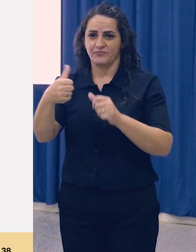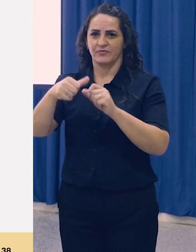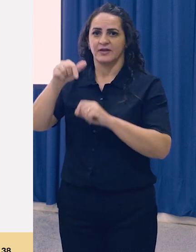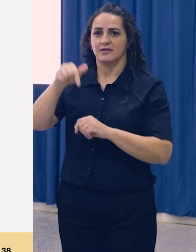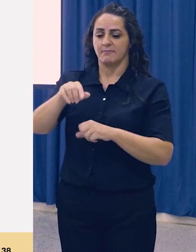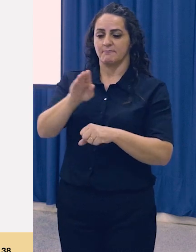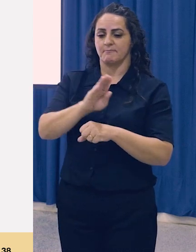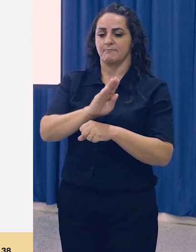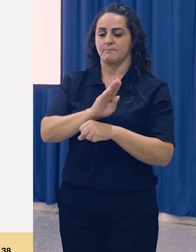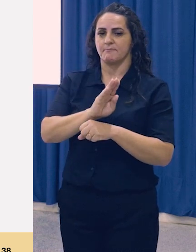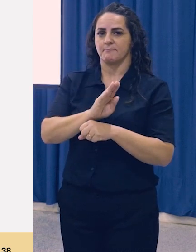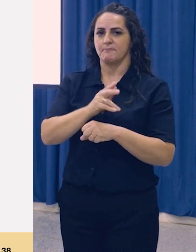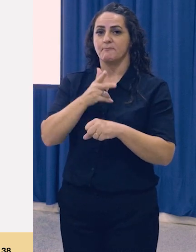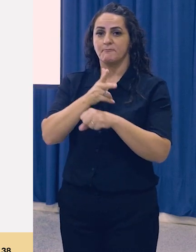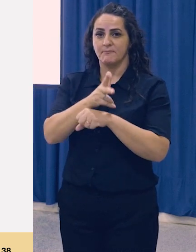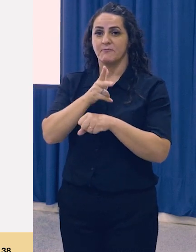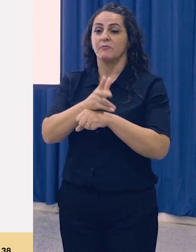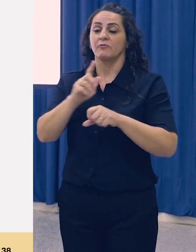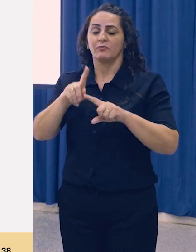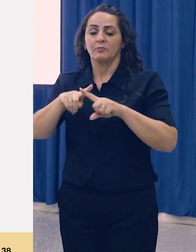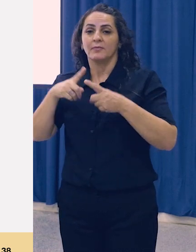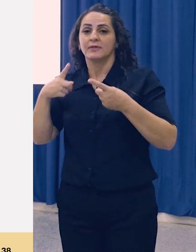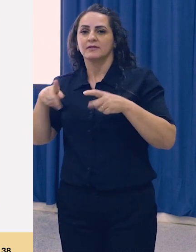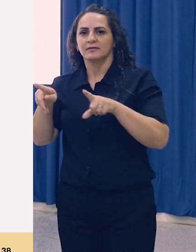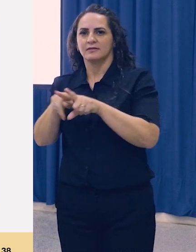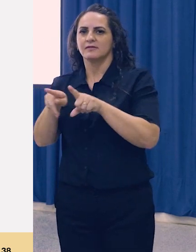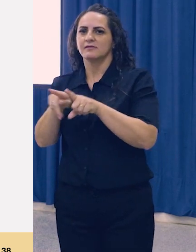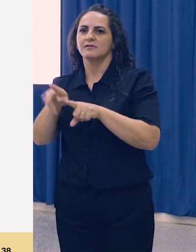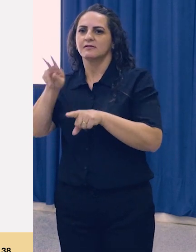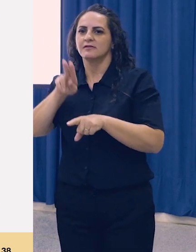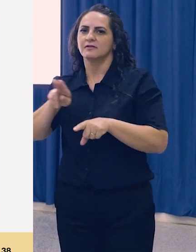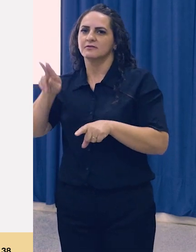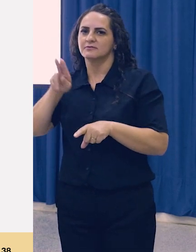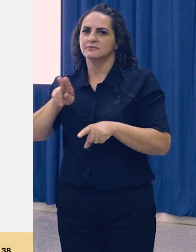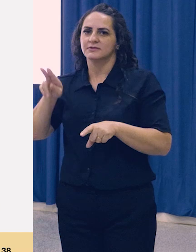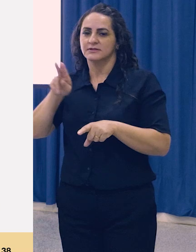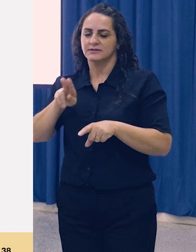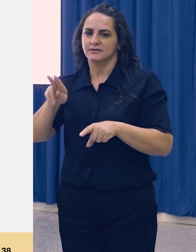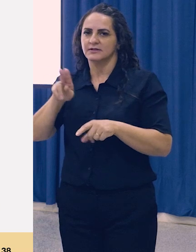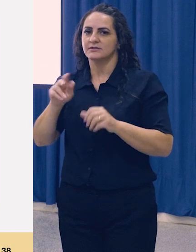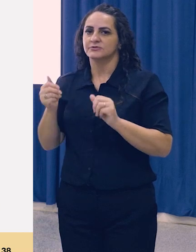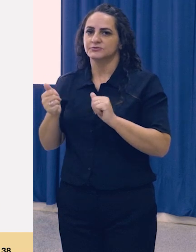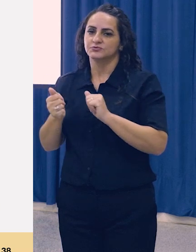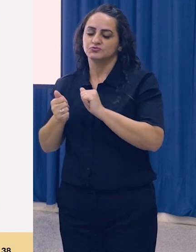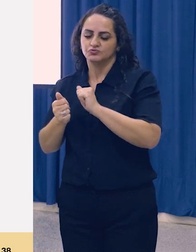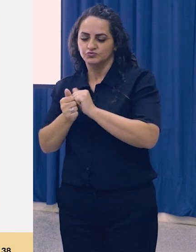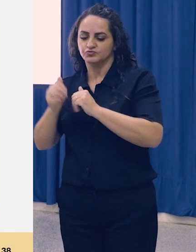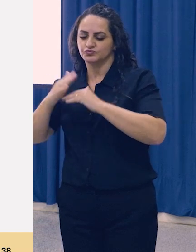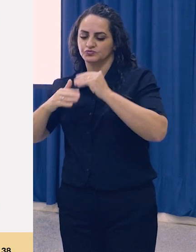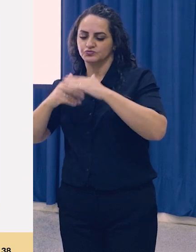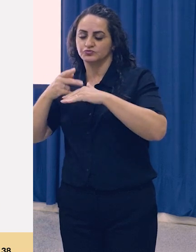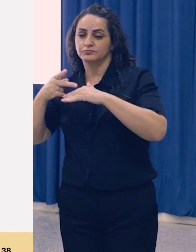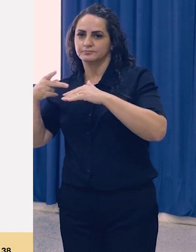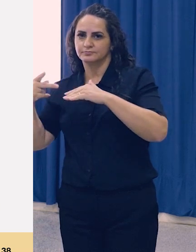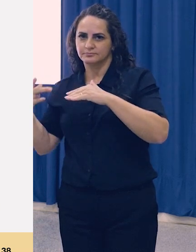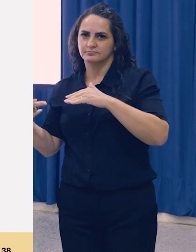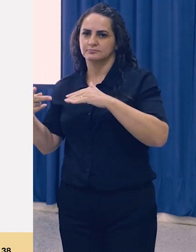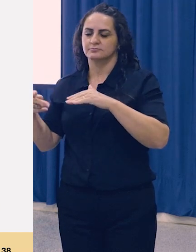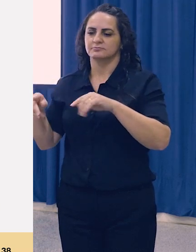gente filmar, mas também pode ser utilizado com os nossos profissionais